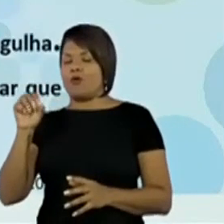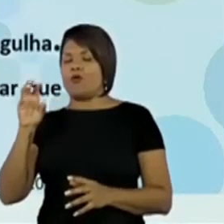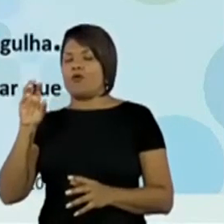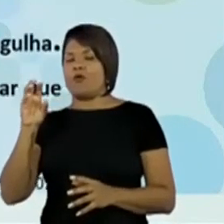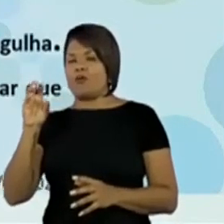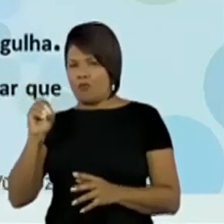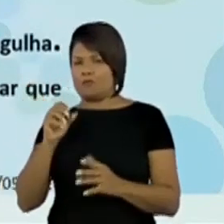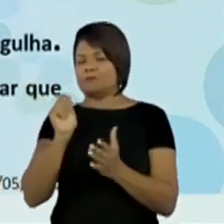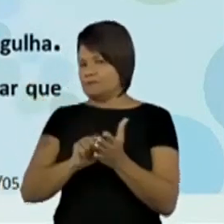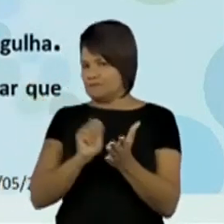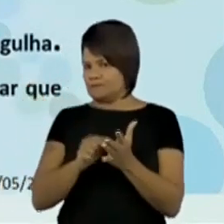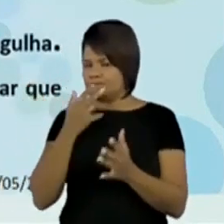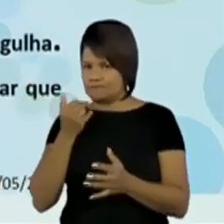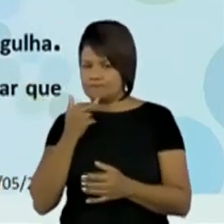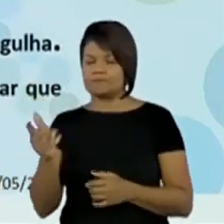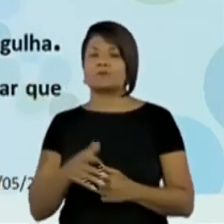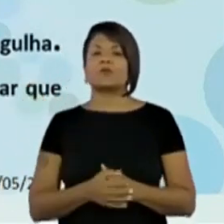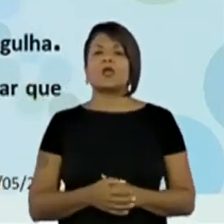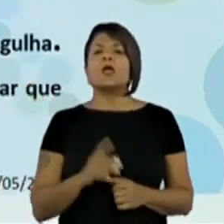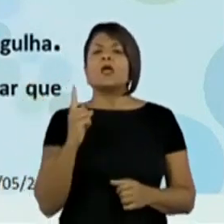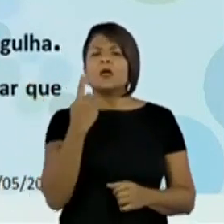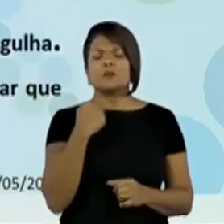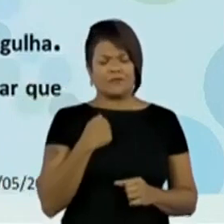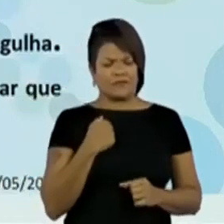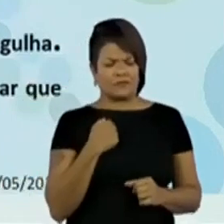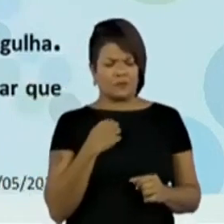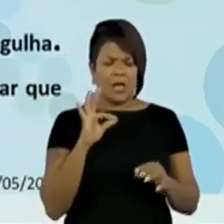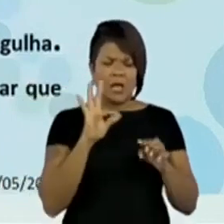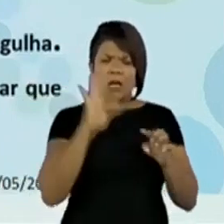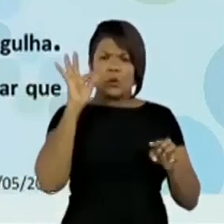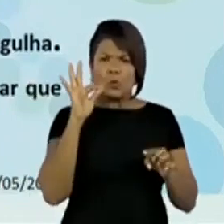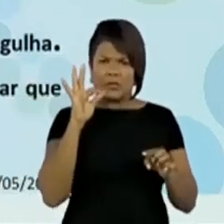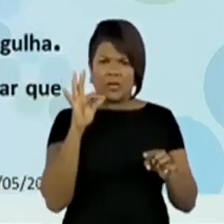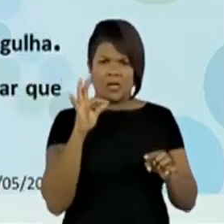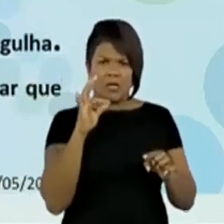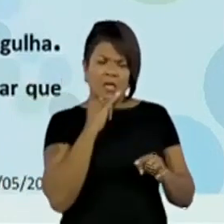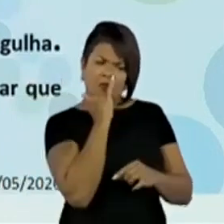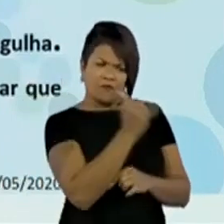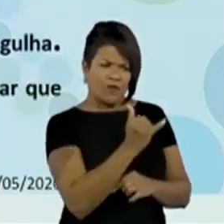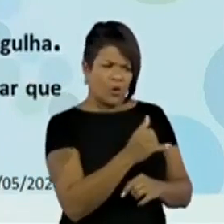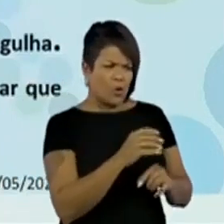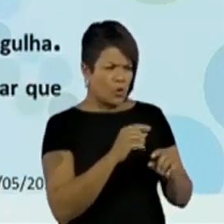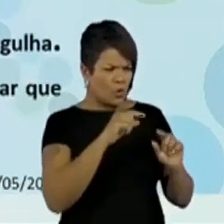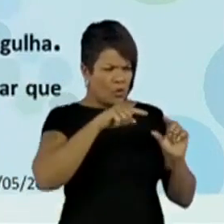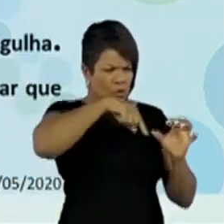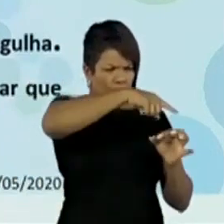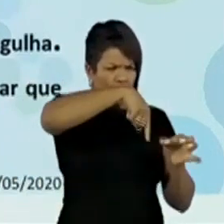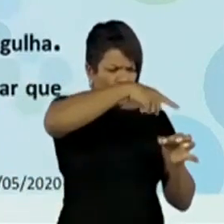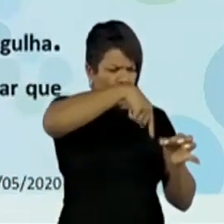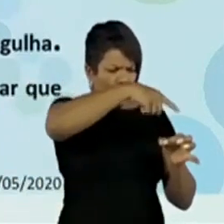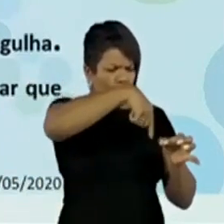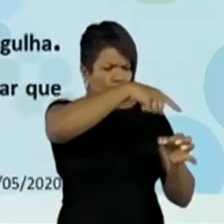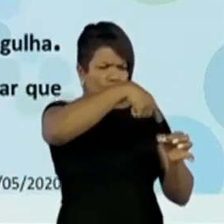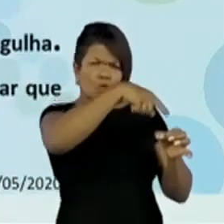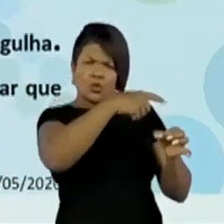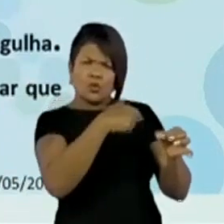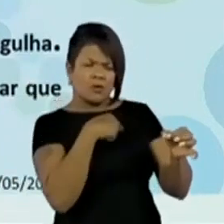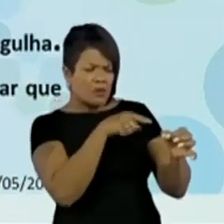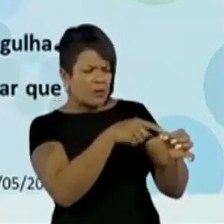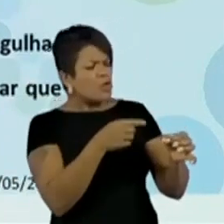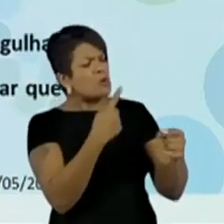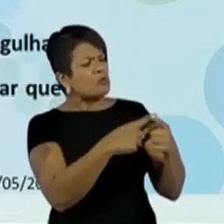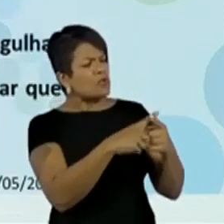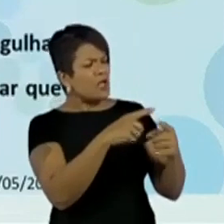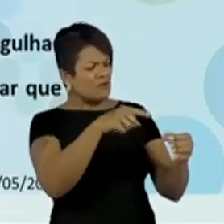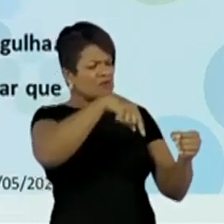agulha que disse a um novelo de linha: por que está você com esse ar, toda cheia de si,